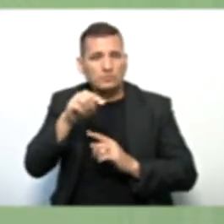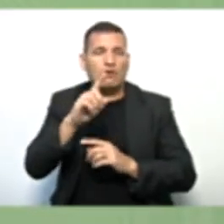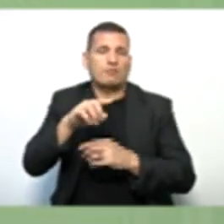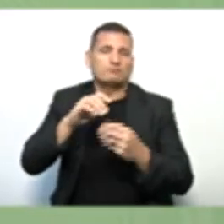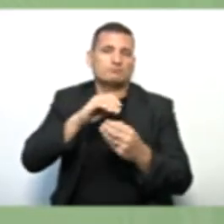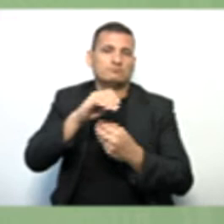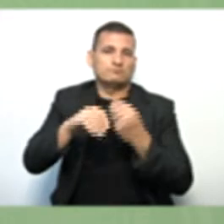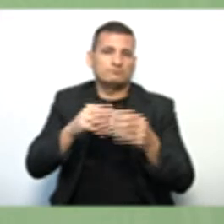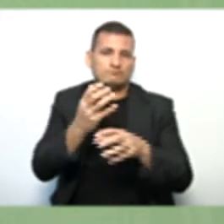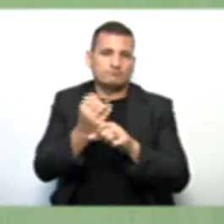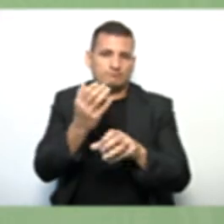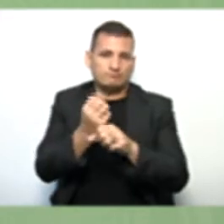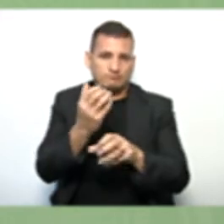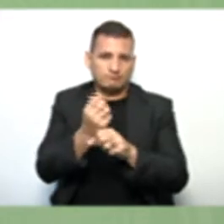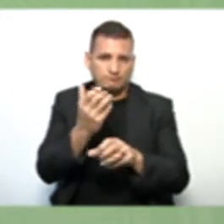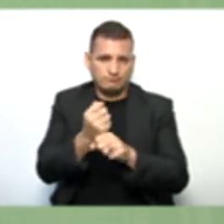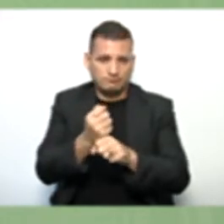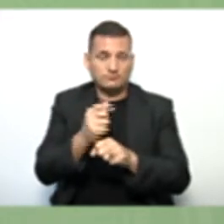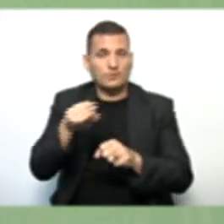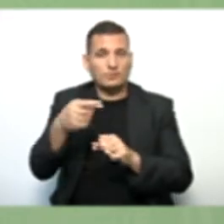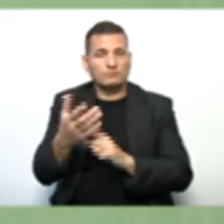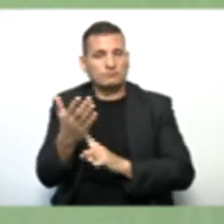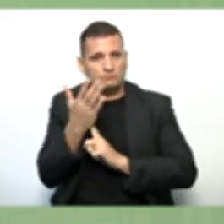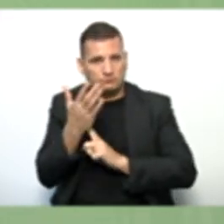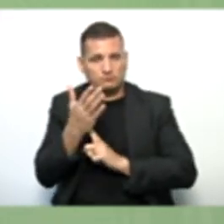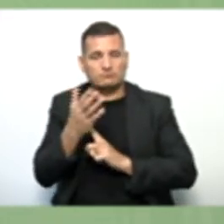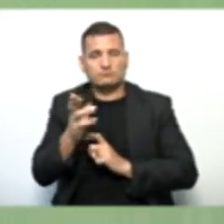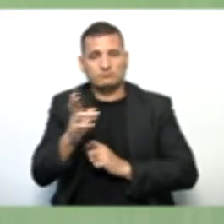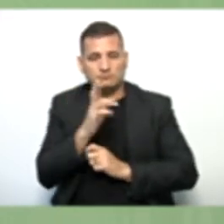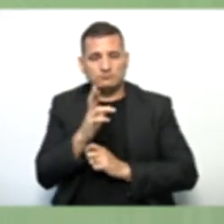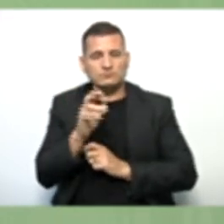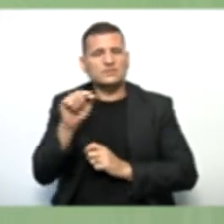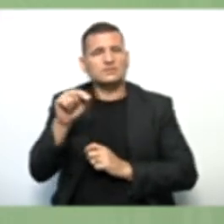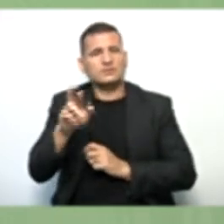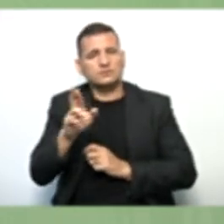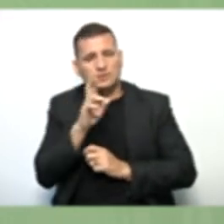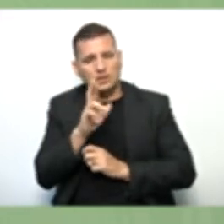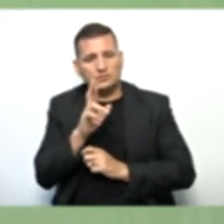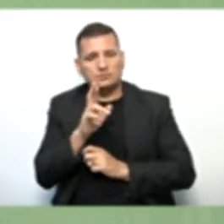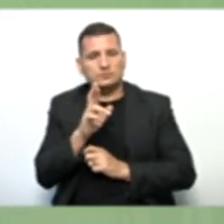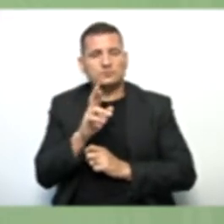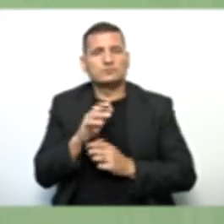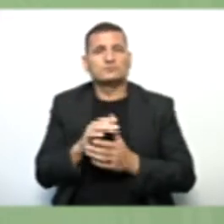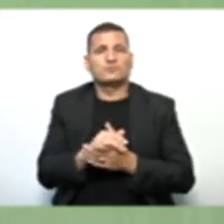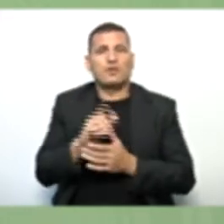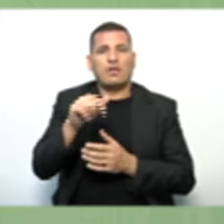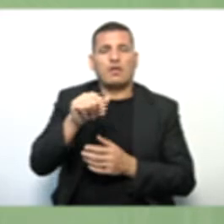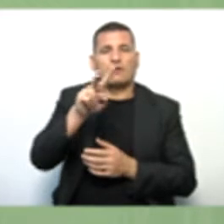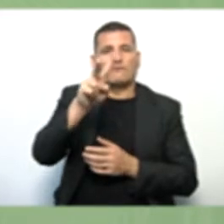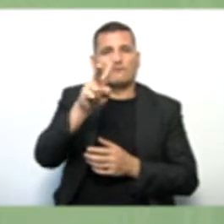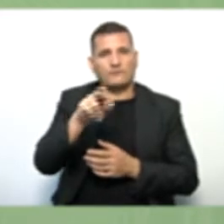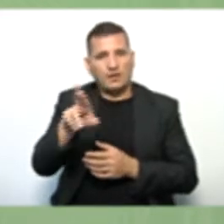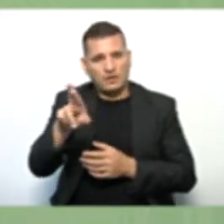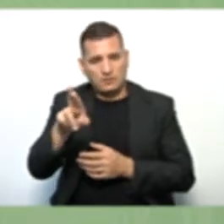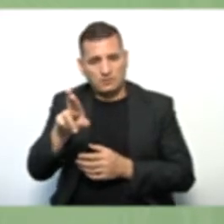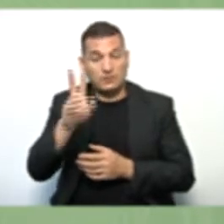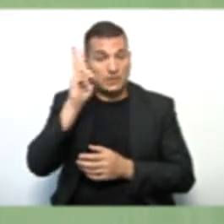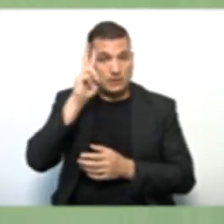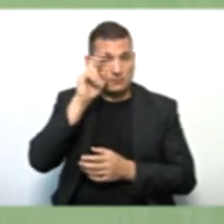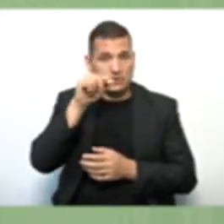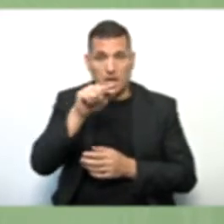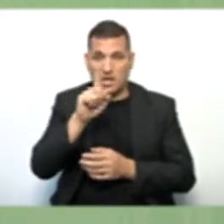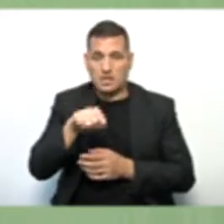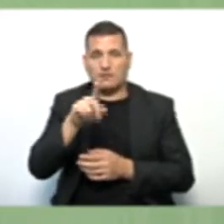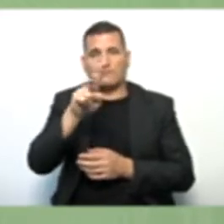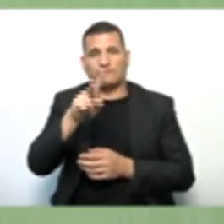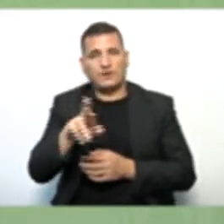tá? Ele vai processar isso daqui para poder me dar o resultado. E esse resultado é a impressão dessa variável, tá? Lembrando que eu estou trabalhando com variáveis